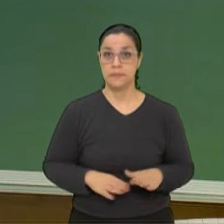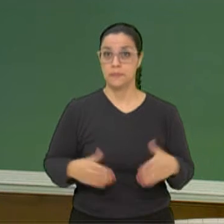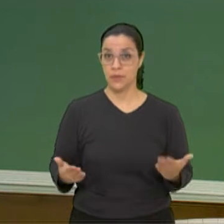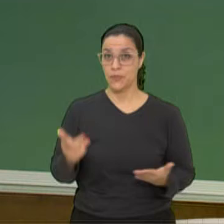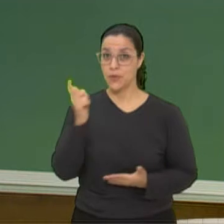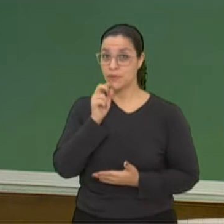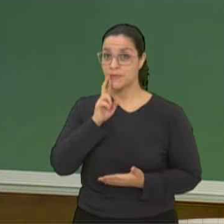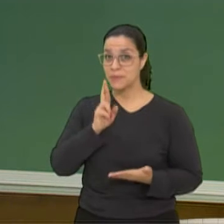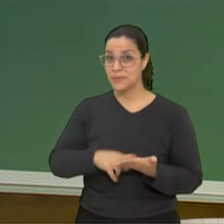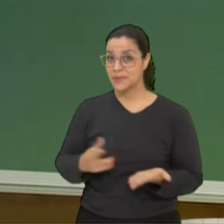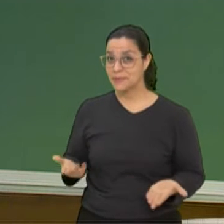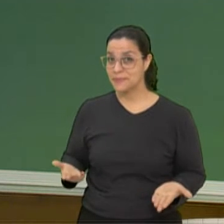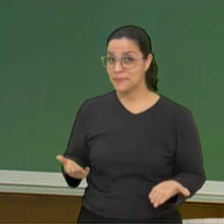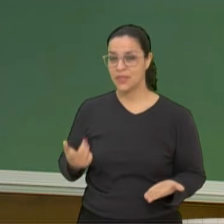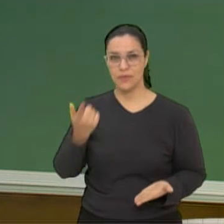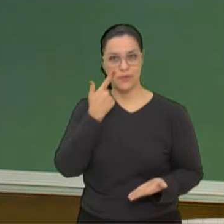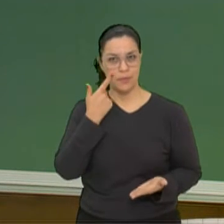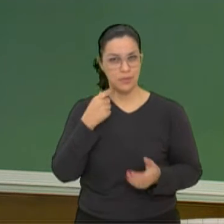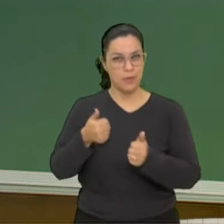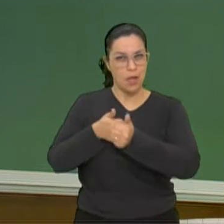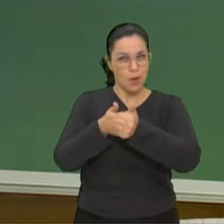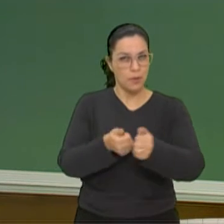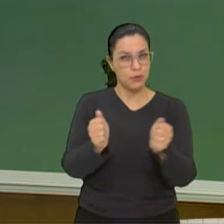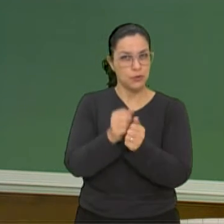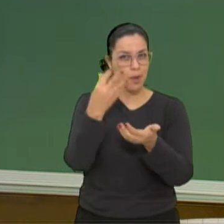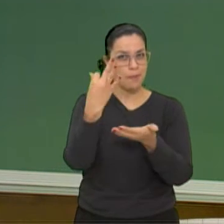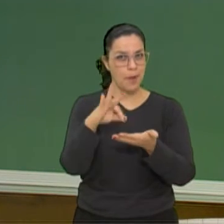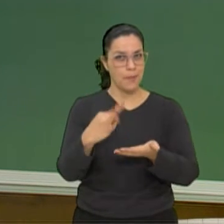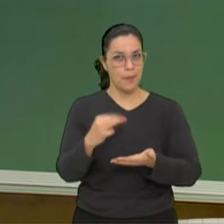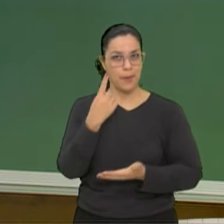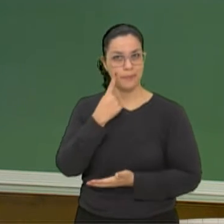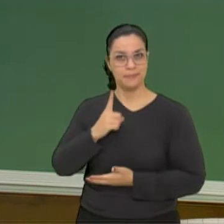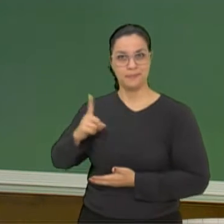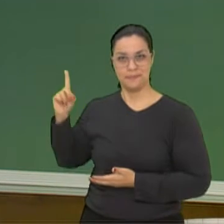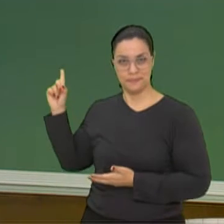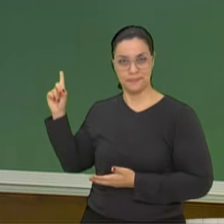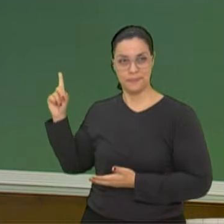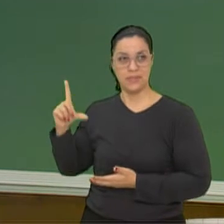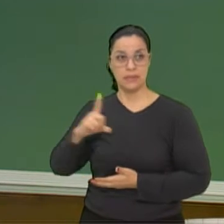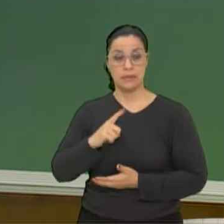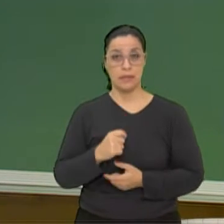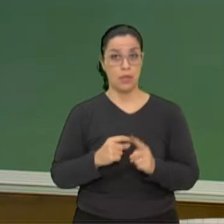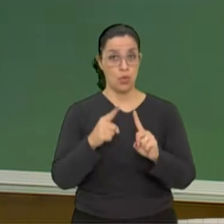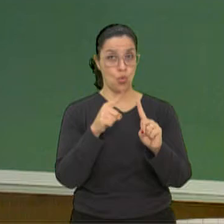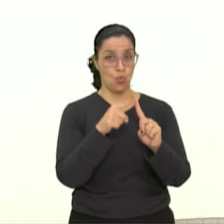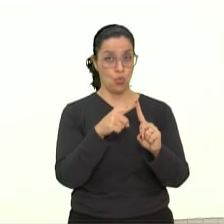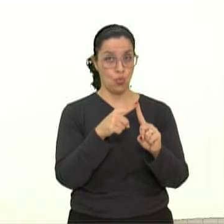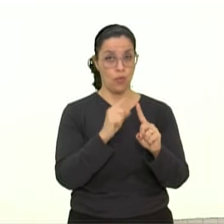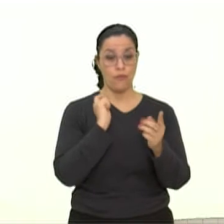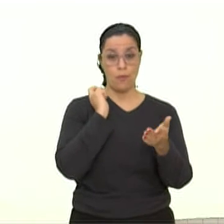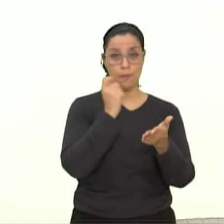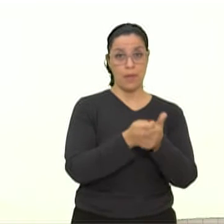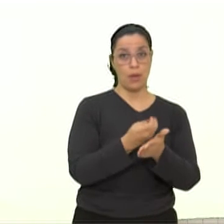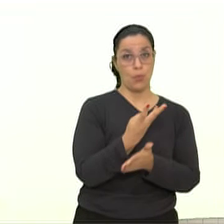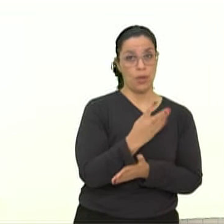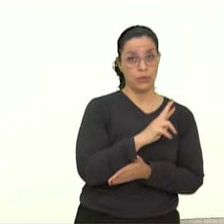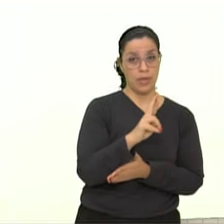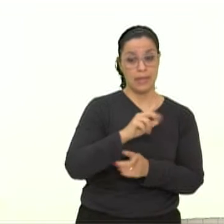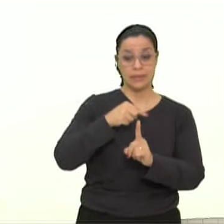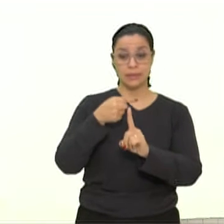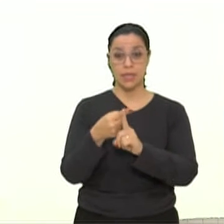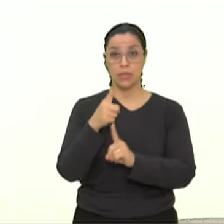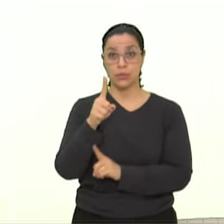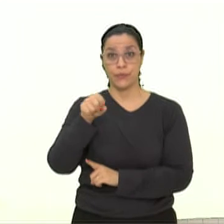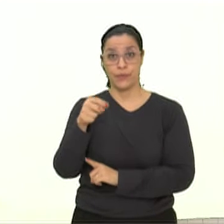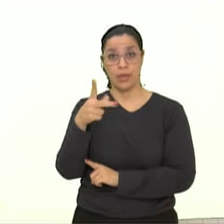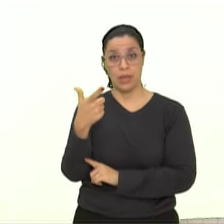E aí, conseguiram resolver? Vamos comigo na correção. Então tá lá, opção 1, né? Você paga uma taxa de R$ 4,00 mais 1,20 por